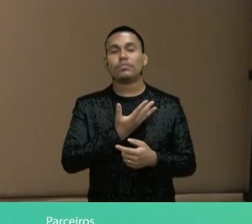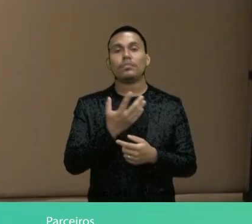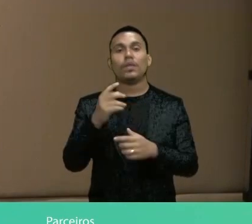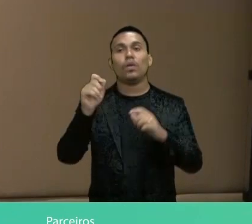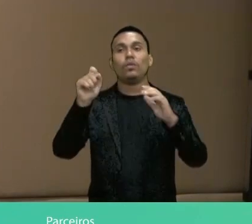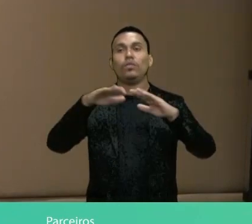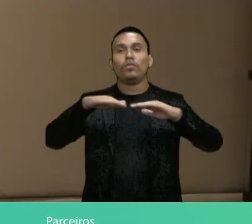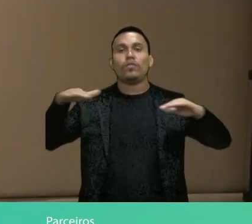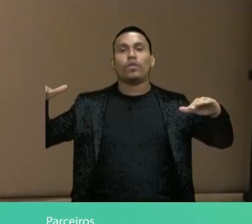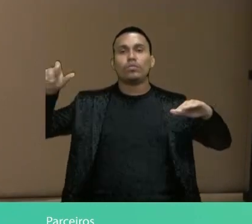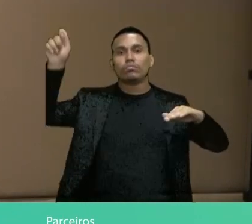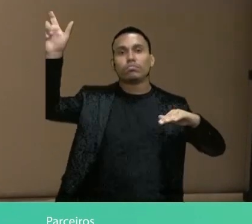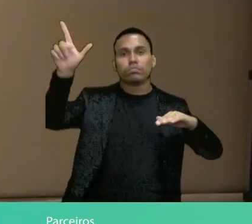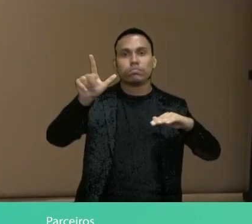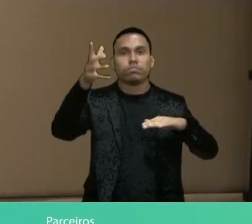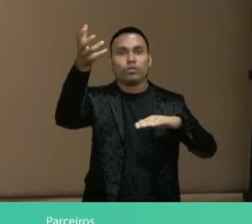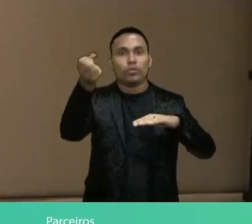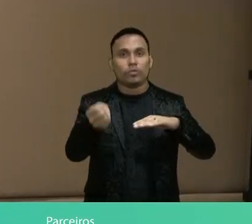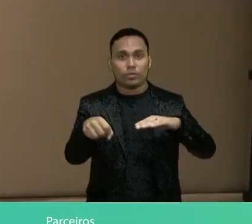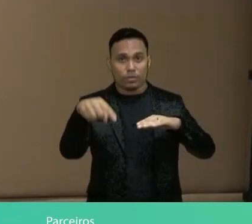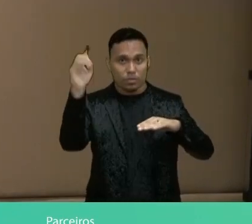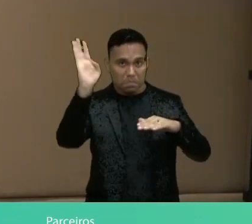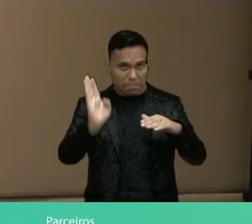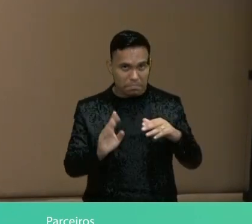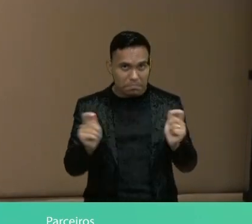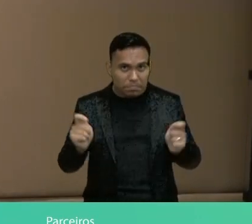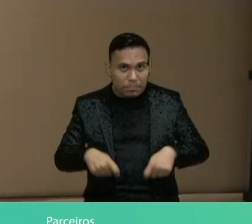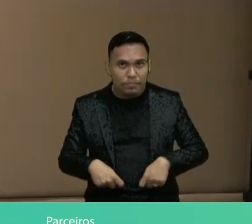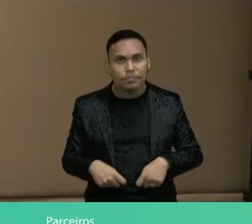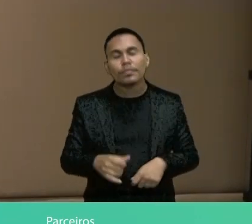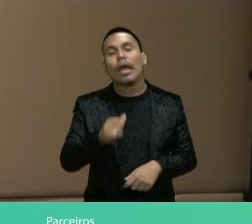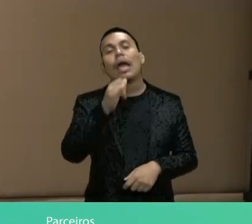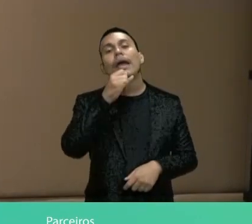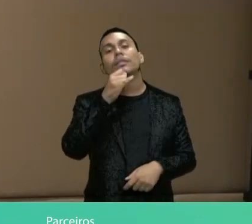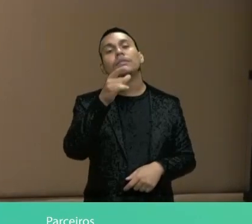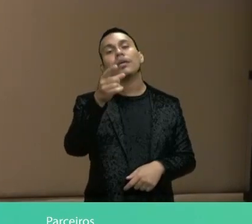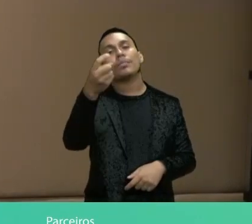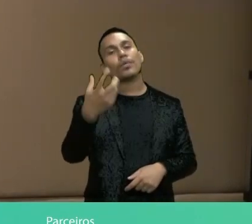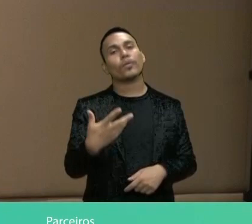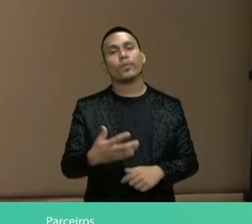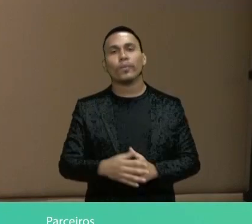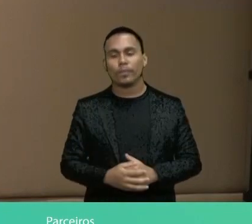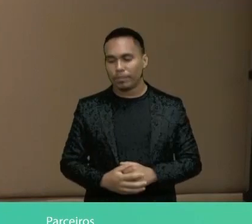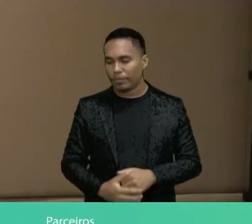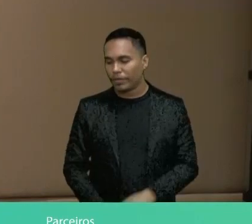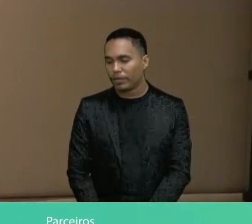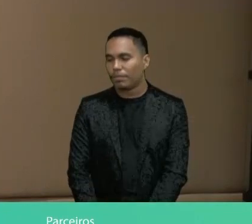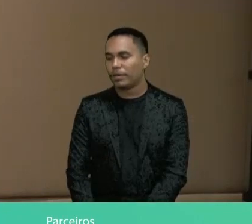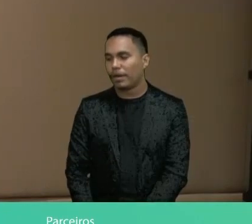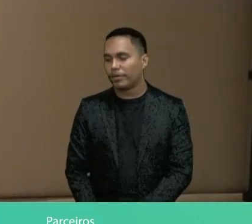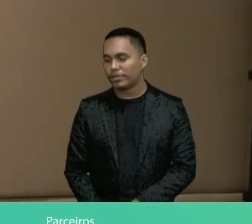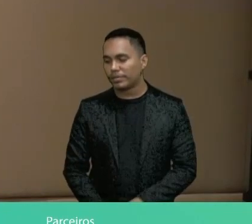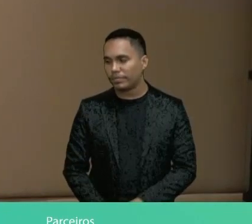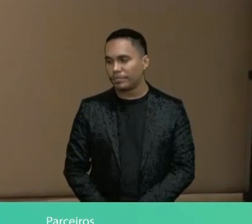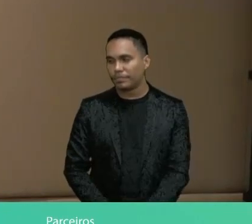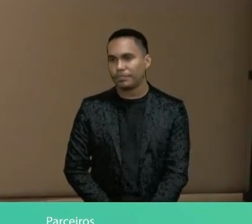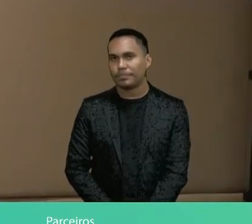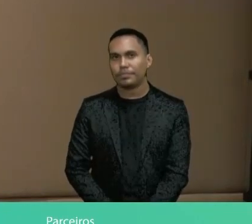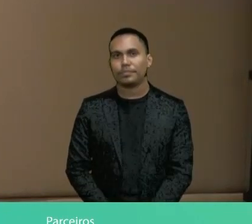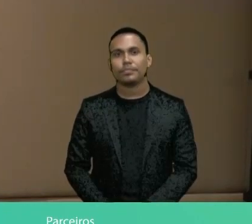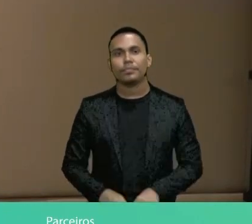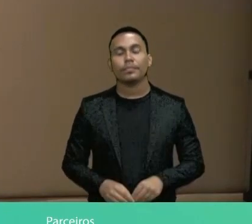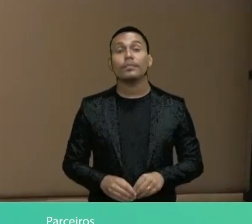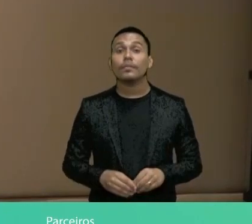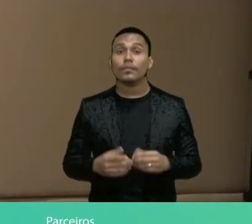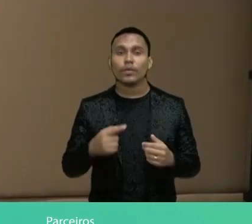Brasil? Se sim, poderia, por favor, exemplificar esse panorama? Você pode, desculpa, eu não consegui